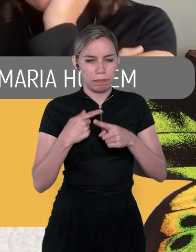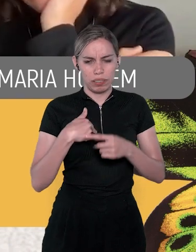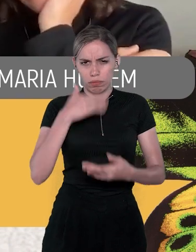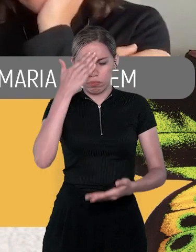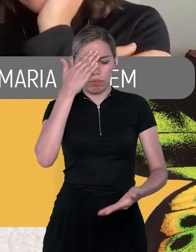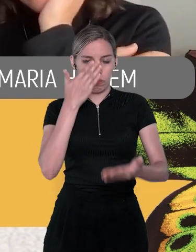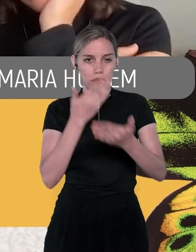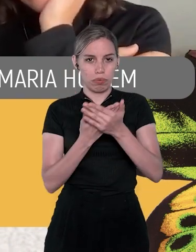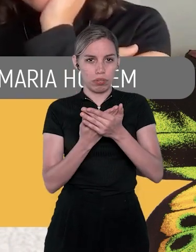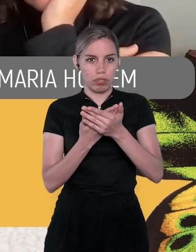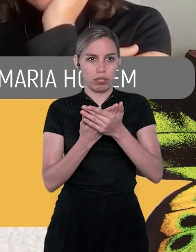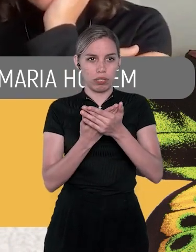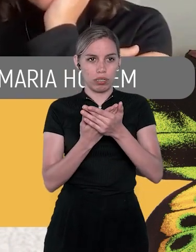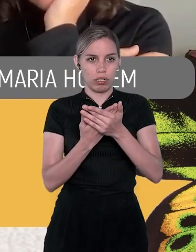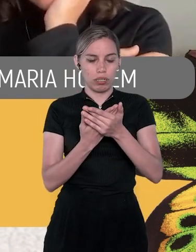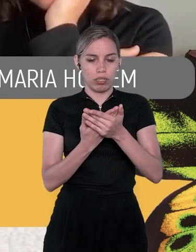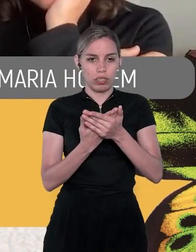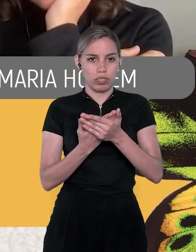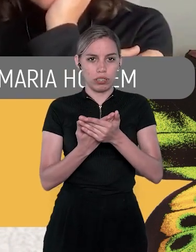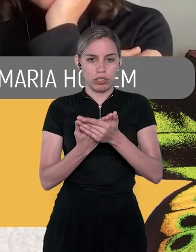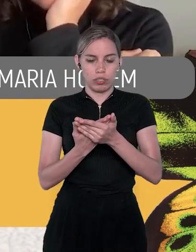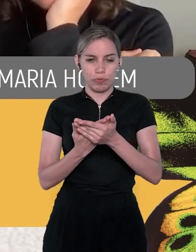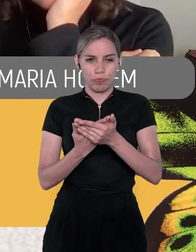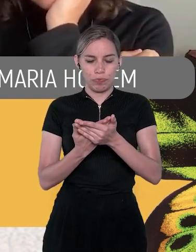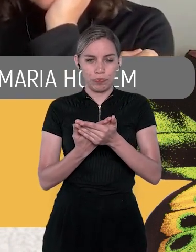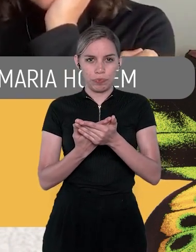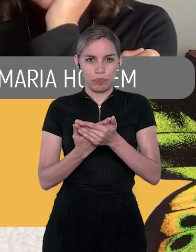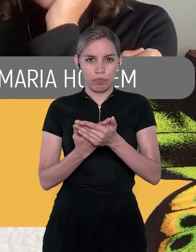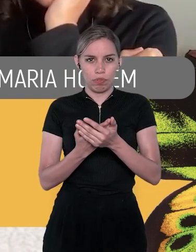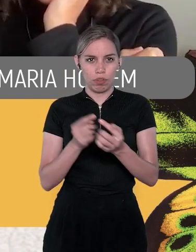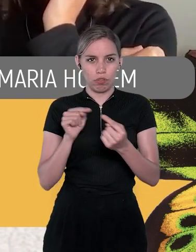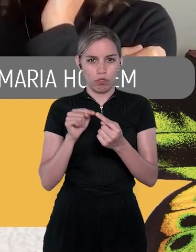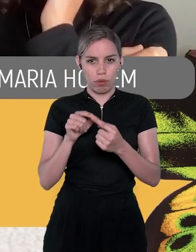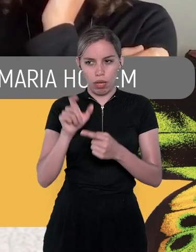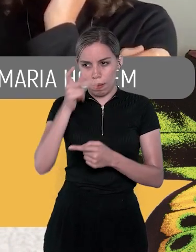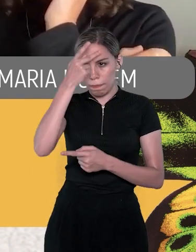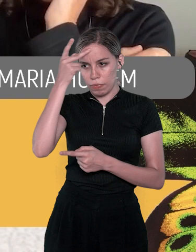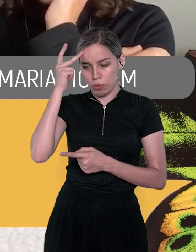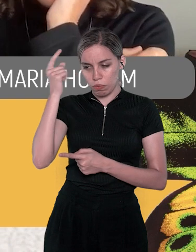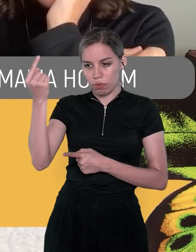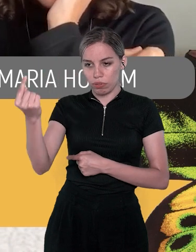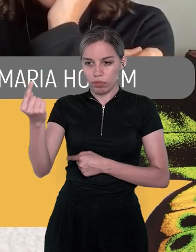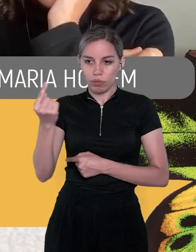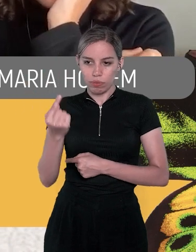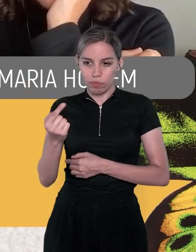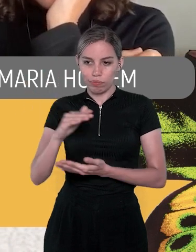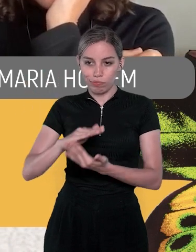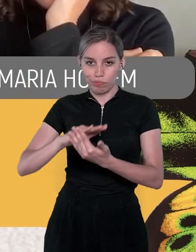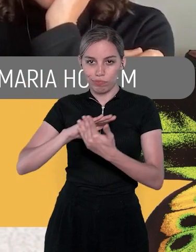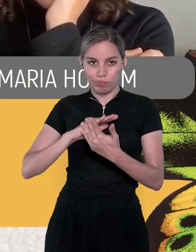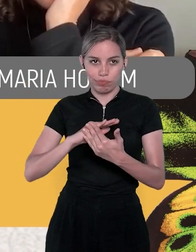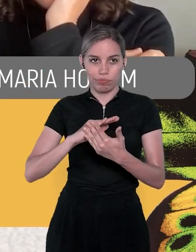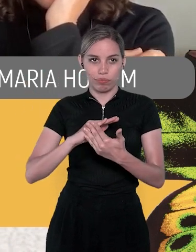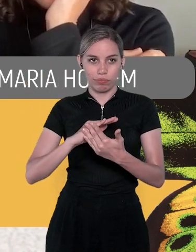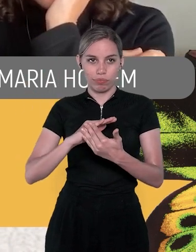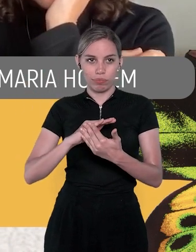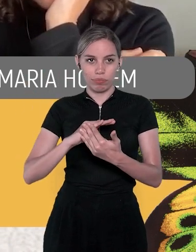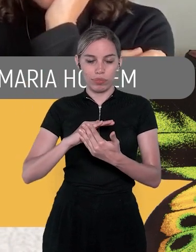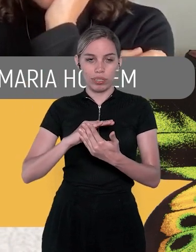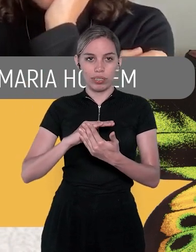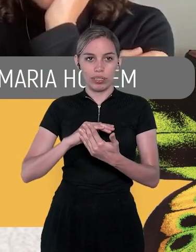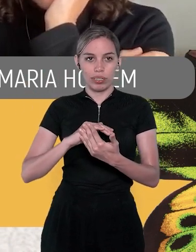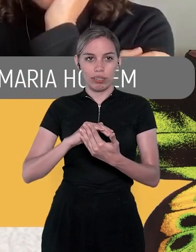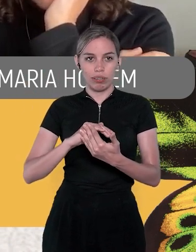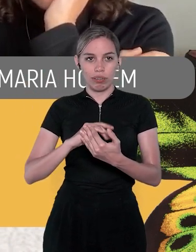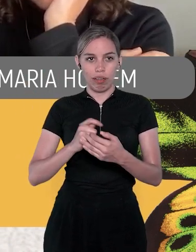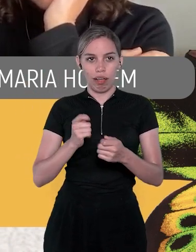coisas, quer dizer, como eu não acredito na ciência social que se faz, aquela ciência social de caixinha, né? Tem um